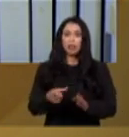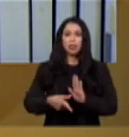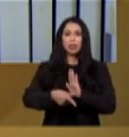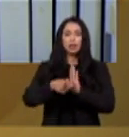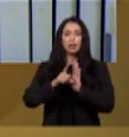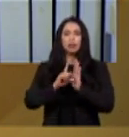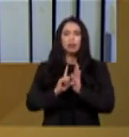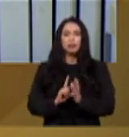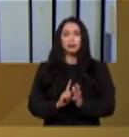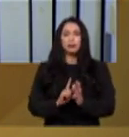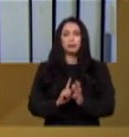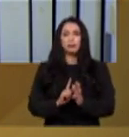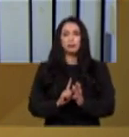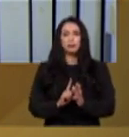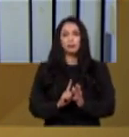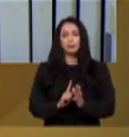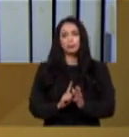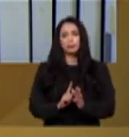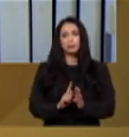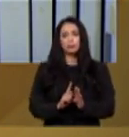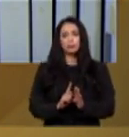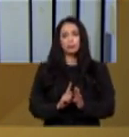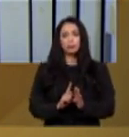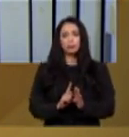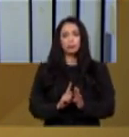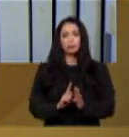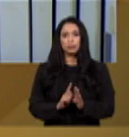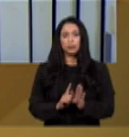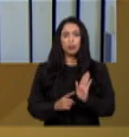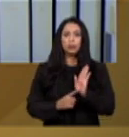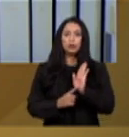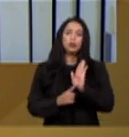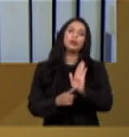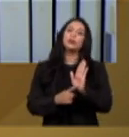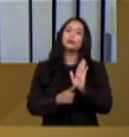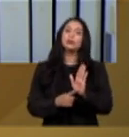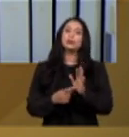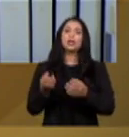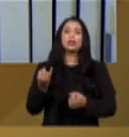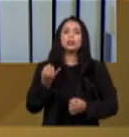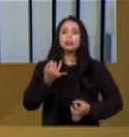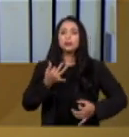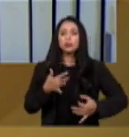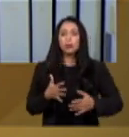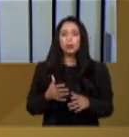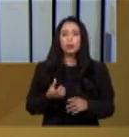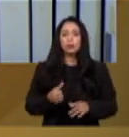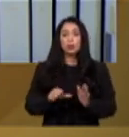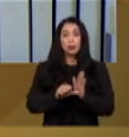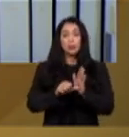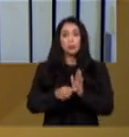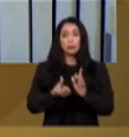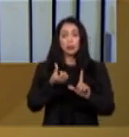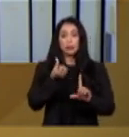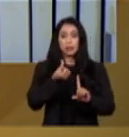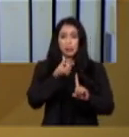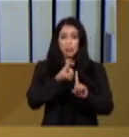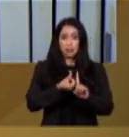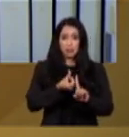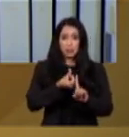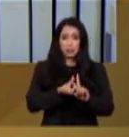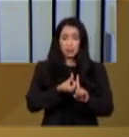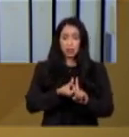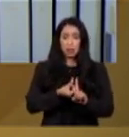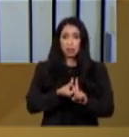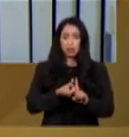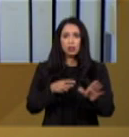de passar a uma prestação de contas desse primeiro semestre, pergunto